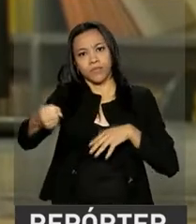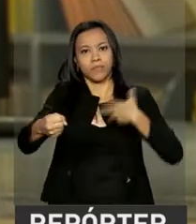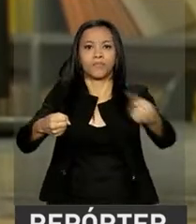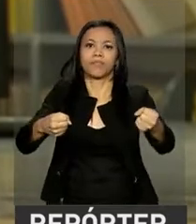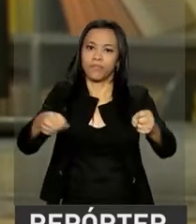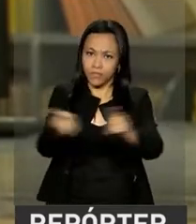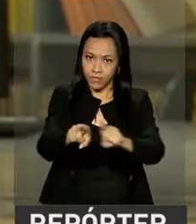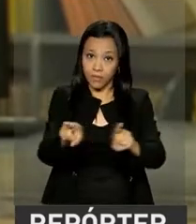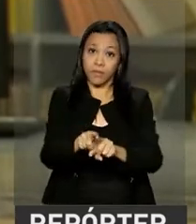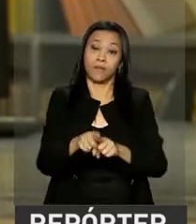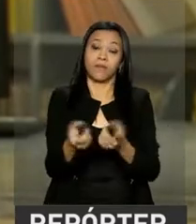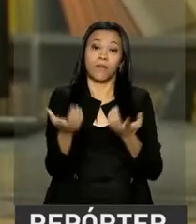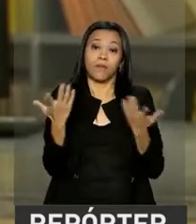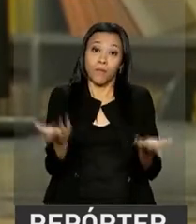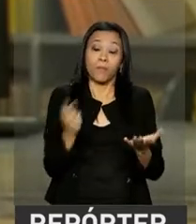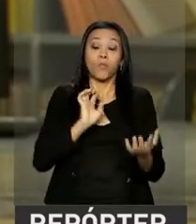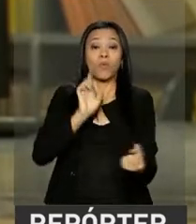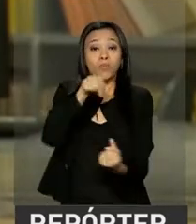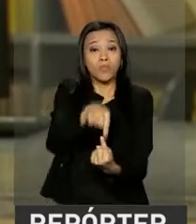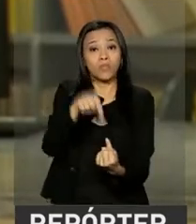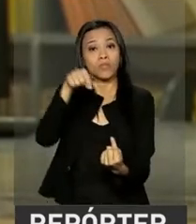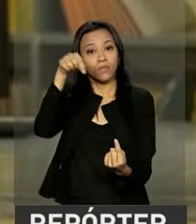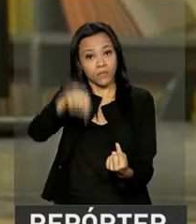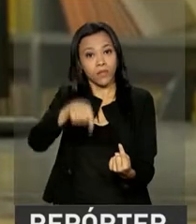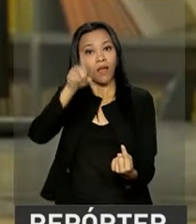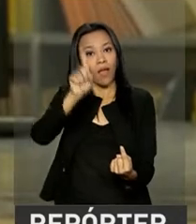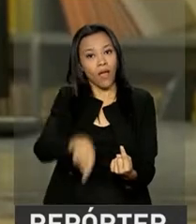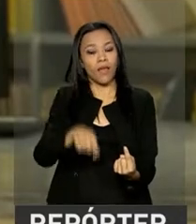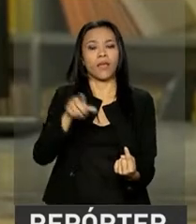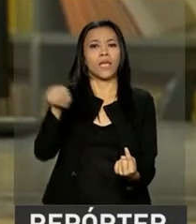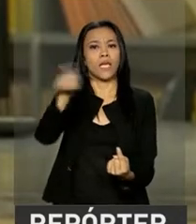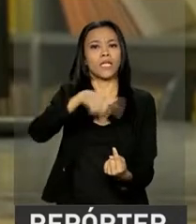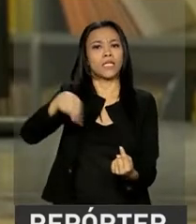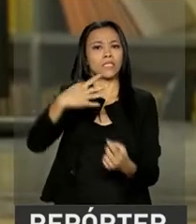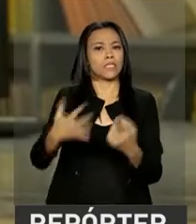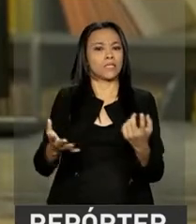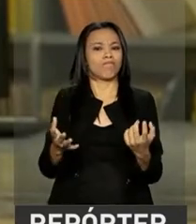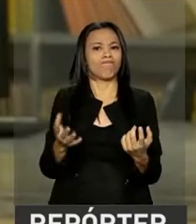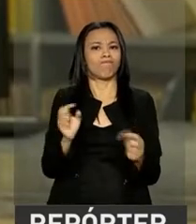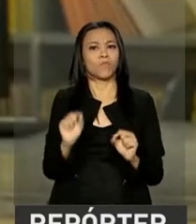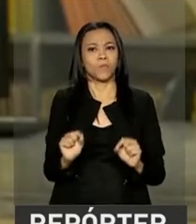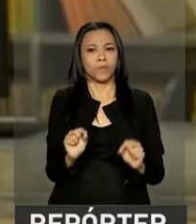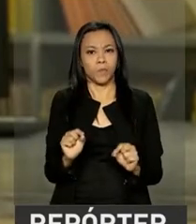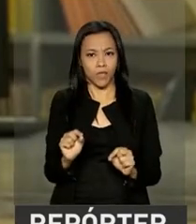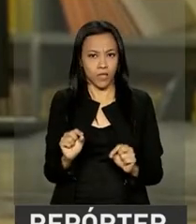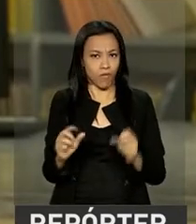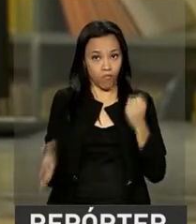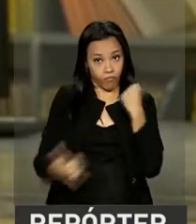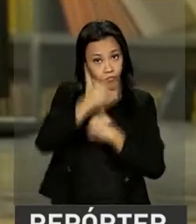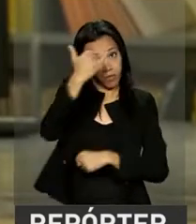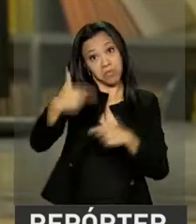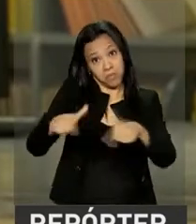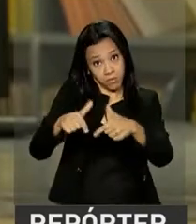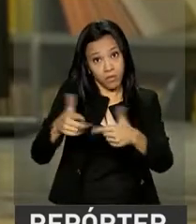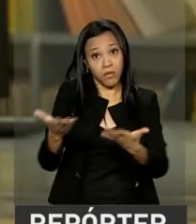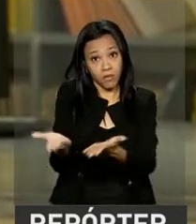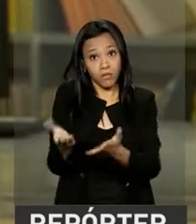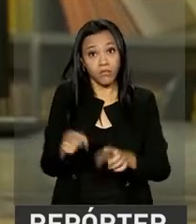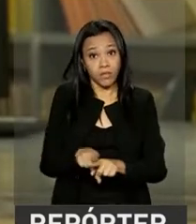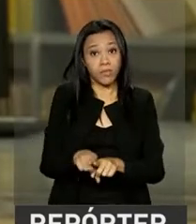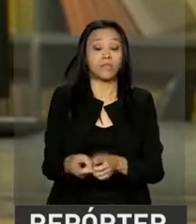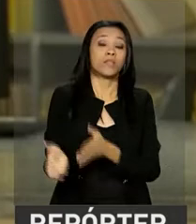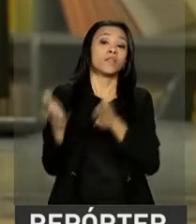pessoas é o objetivo maior é para eles não faltarem no trabalho né